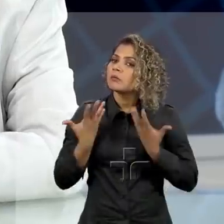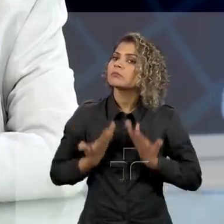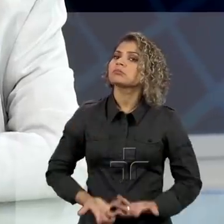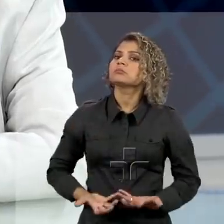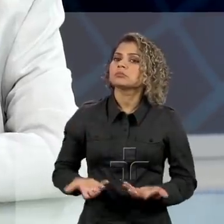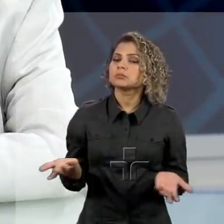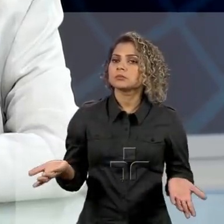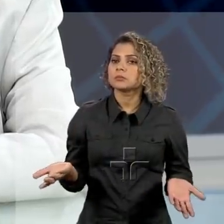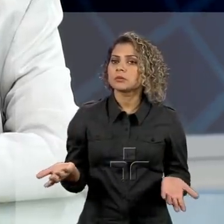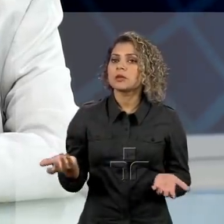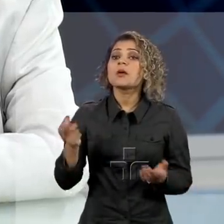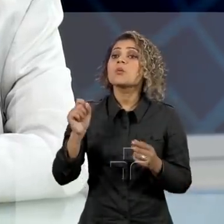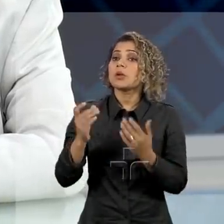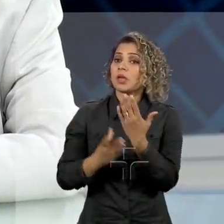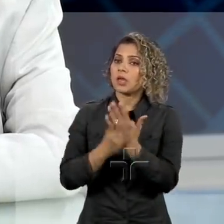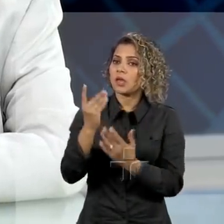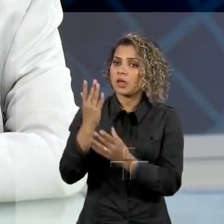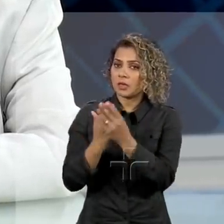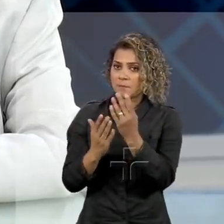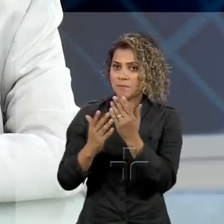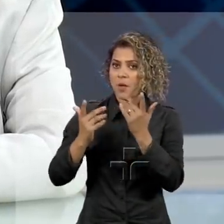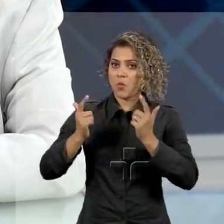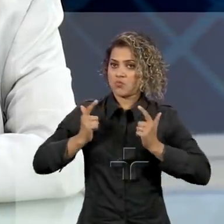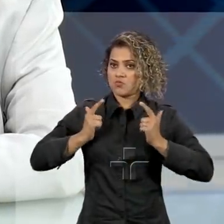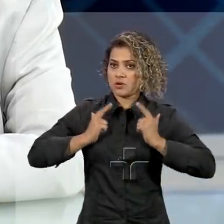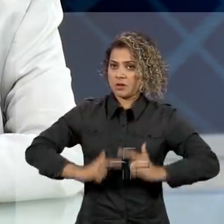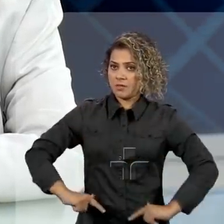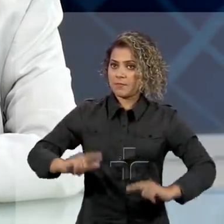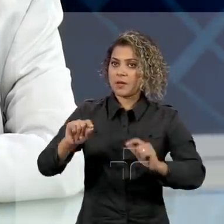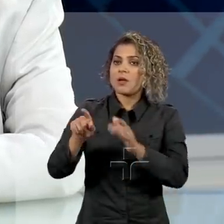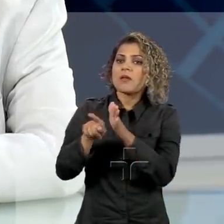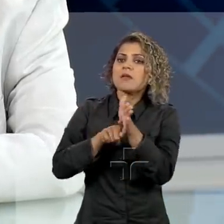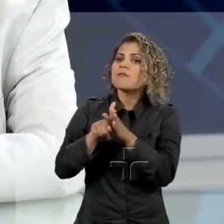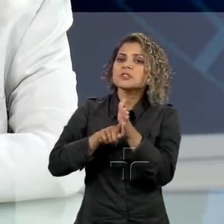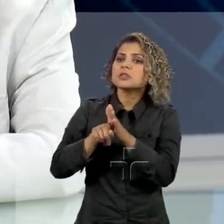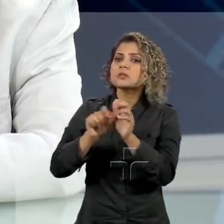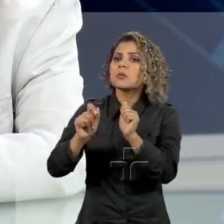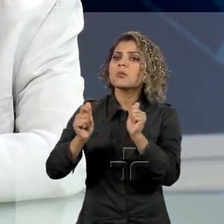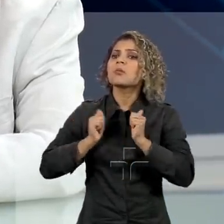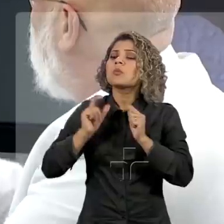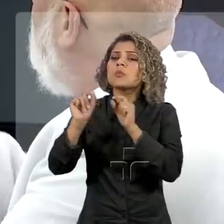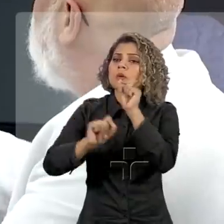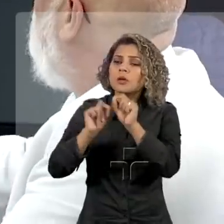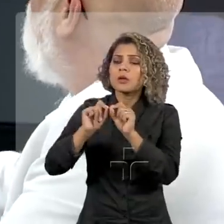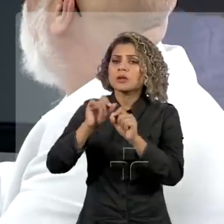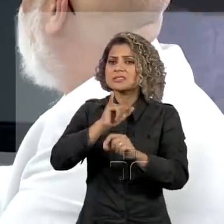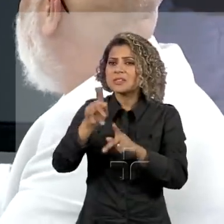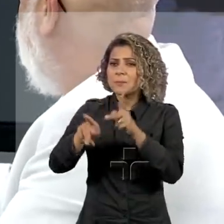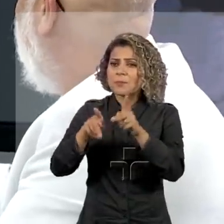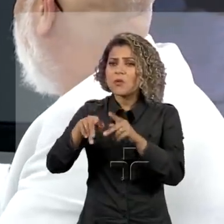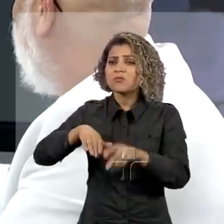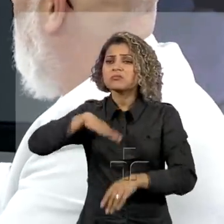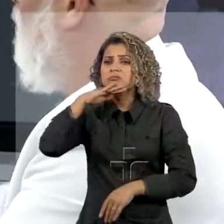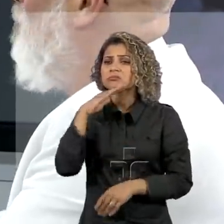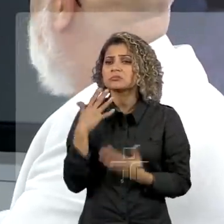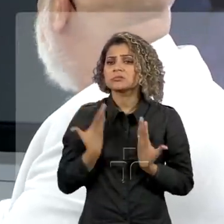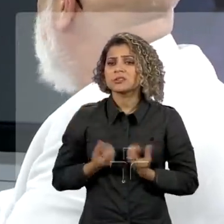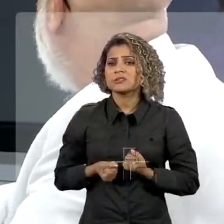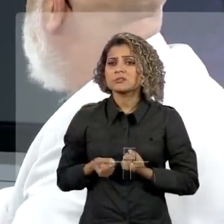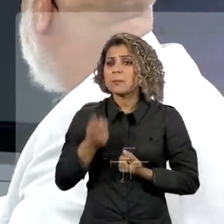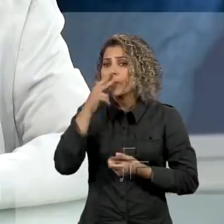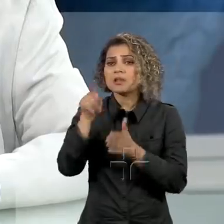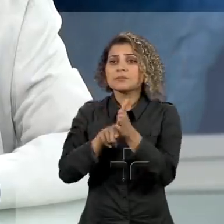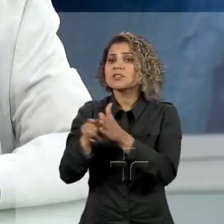estava falando, Mãos Limpas, que eu não me lembro quem é, falava da importância de que se a população cansa, a operação perde força. No